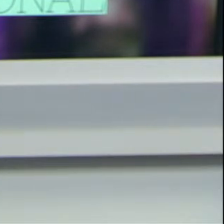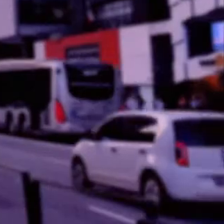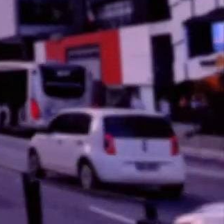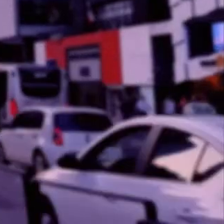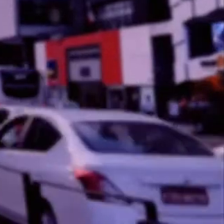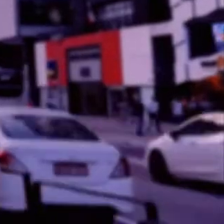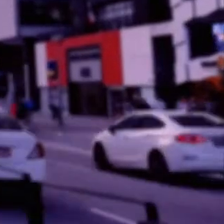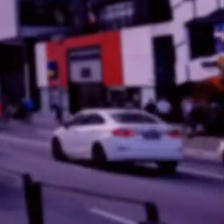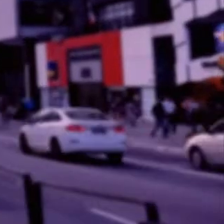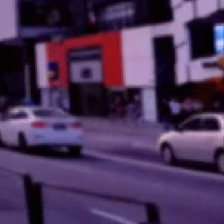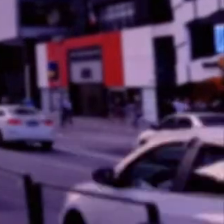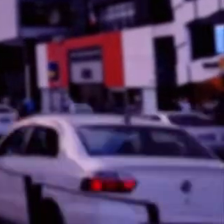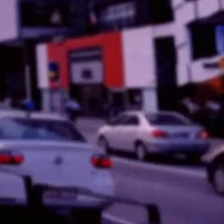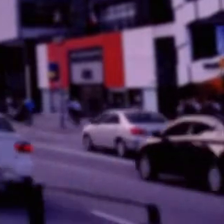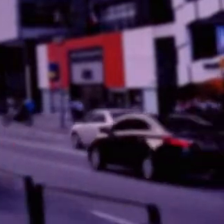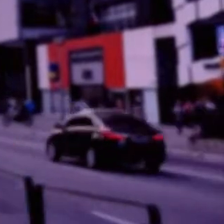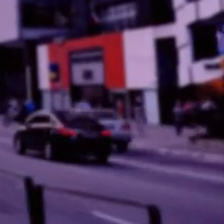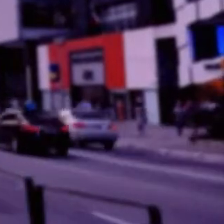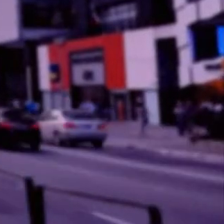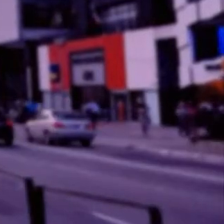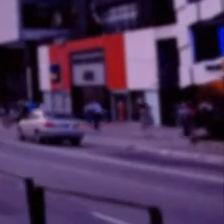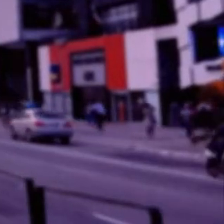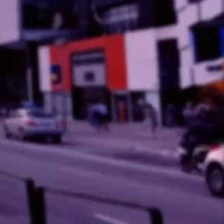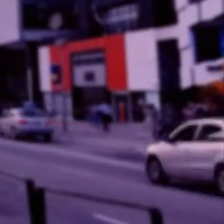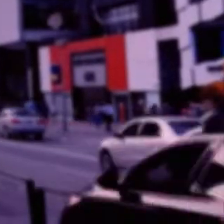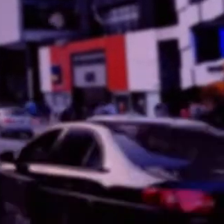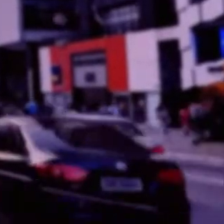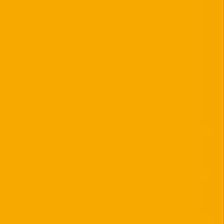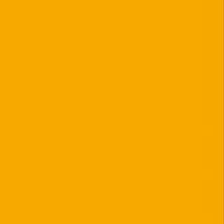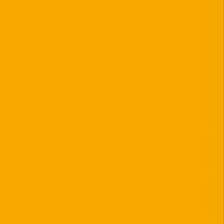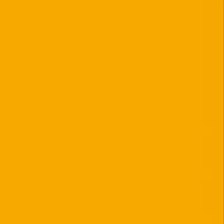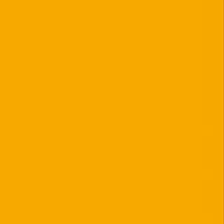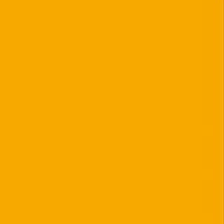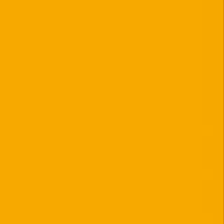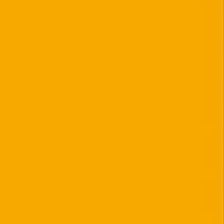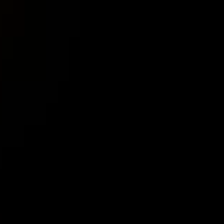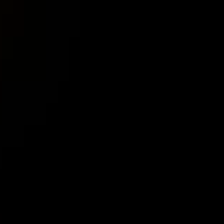persiste? Esperamos você, 10h15, depois do Jornal da Cultura.